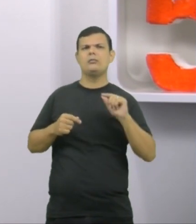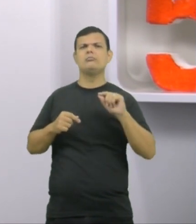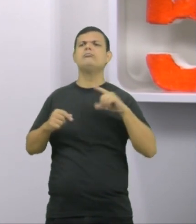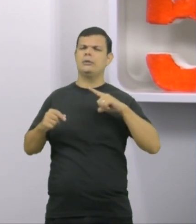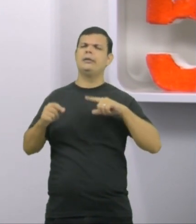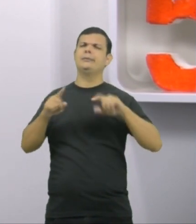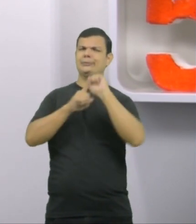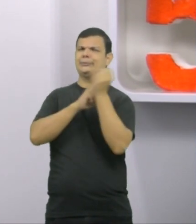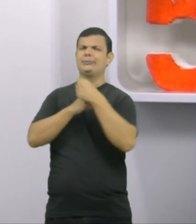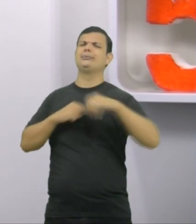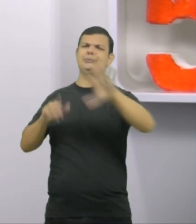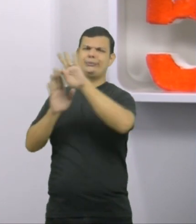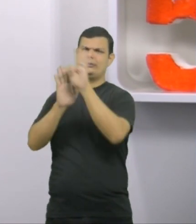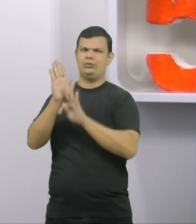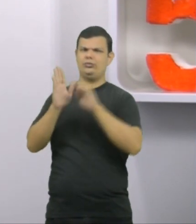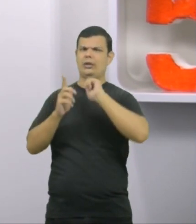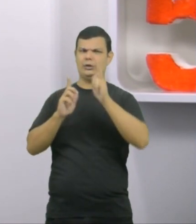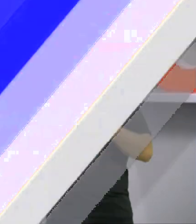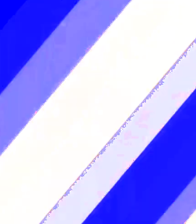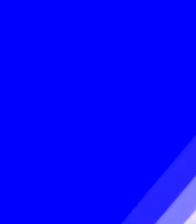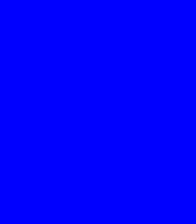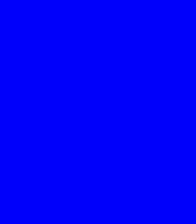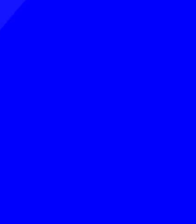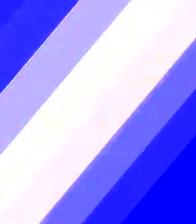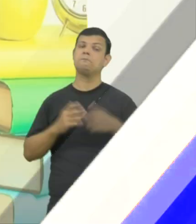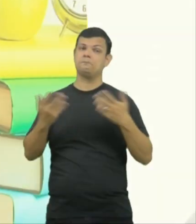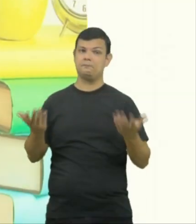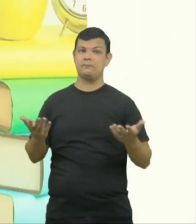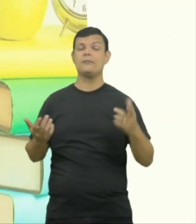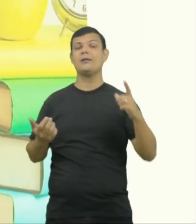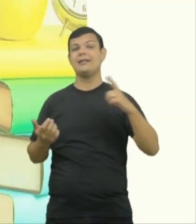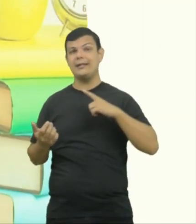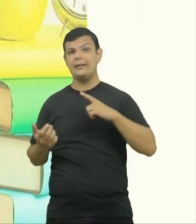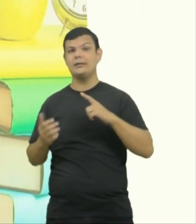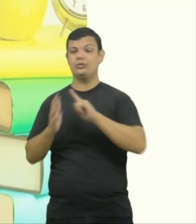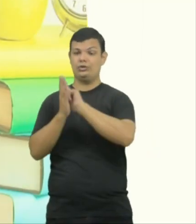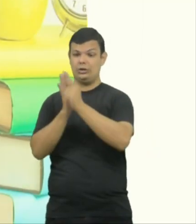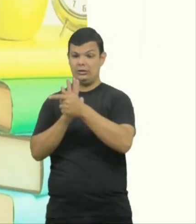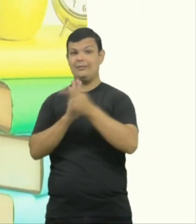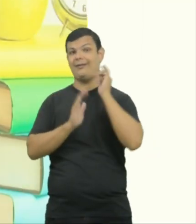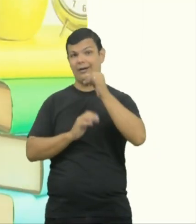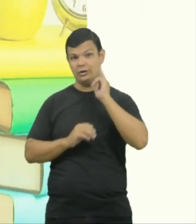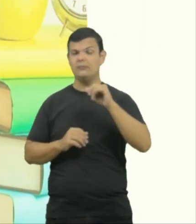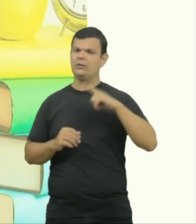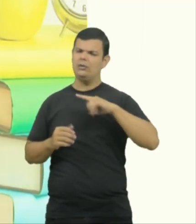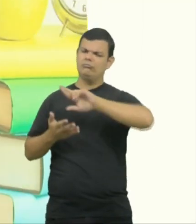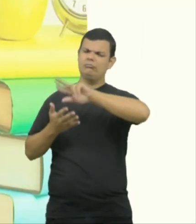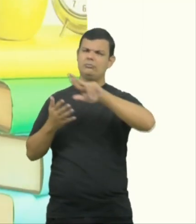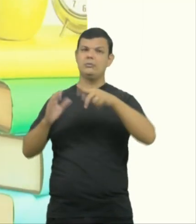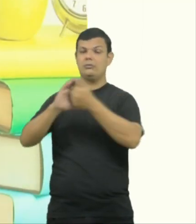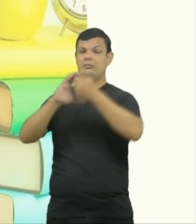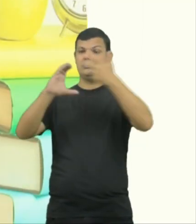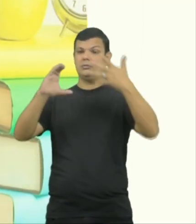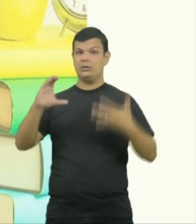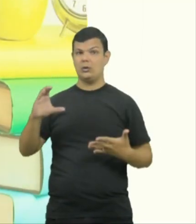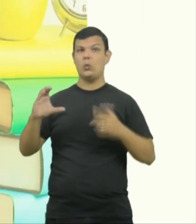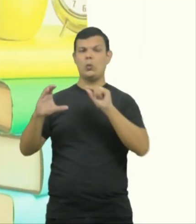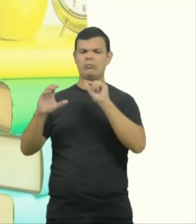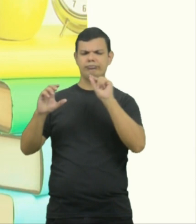nossa sociedade de textos narrativos. Bora lá! Bom, o gênero narrativo apresenta, entre outros, estes